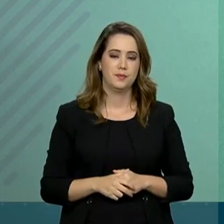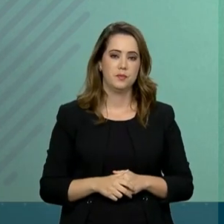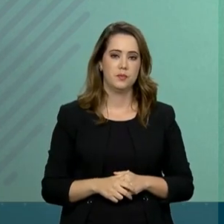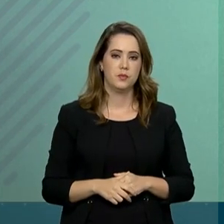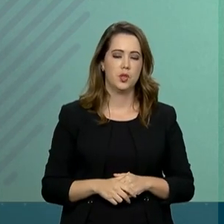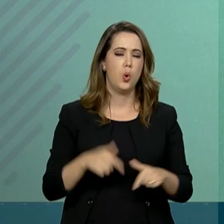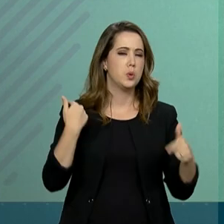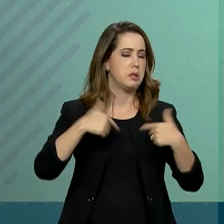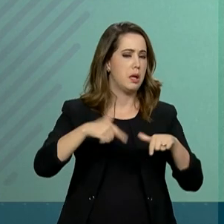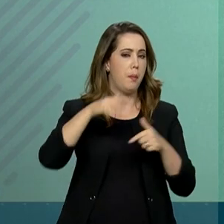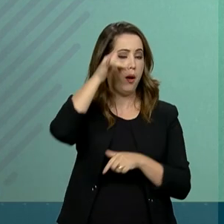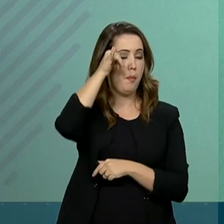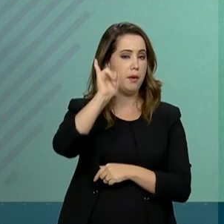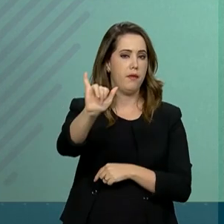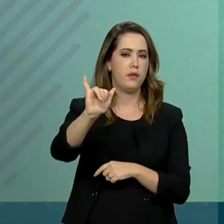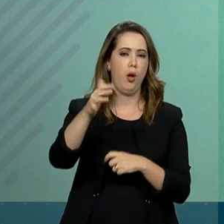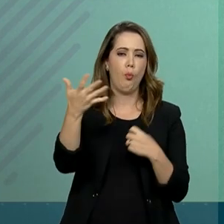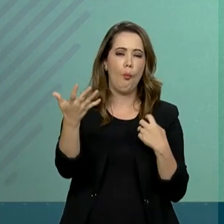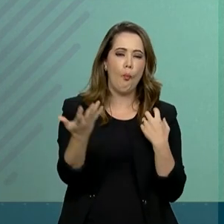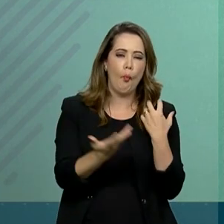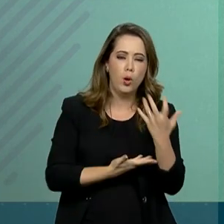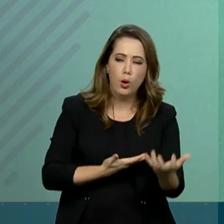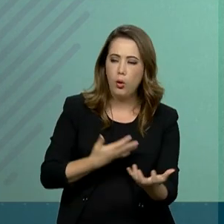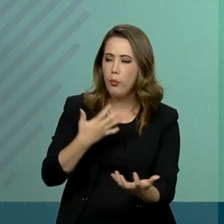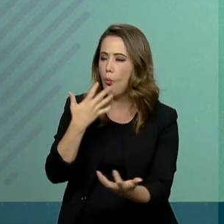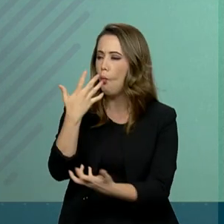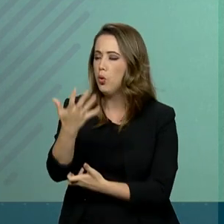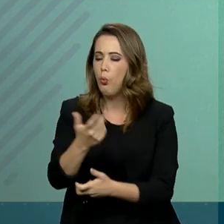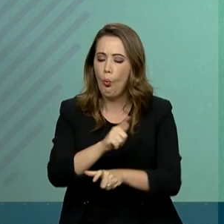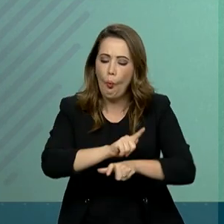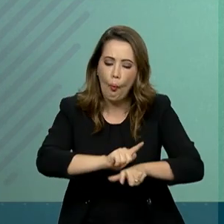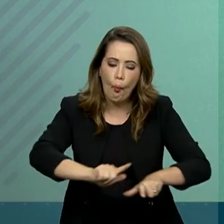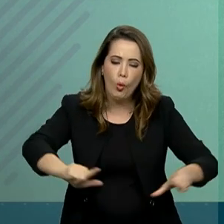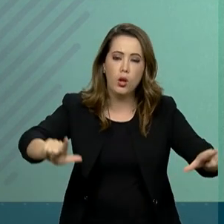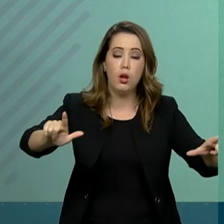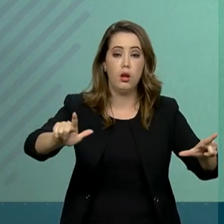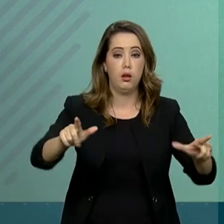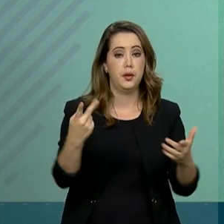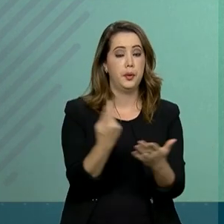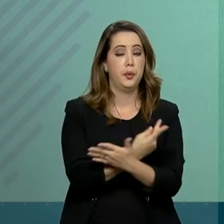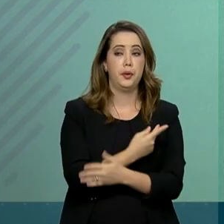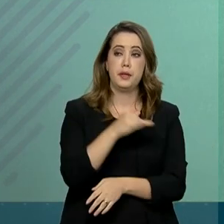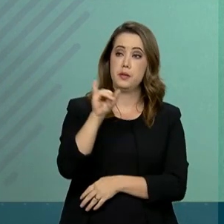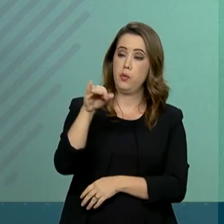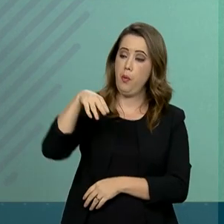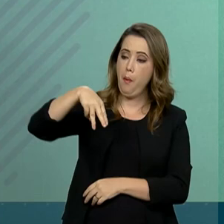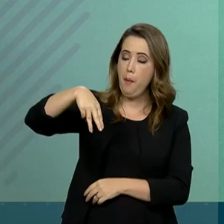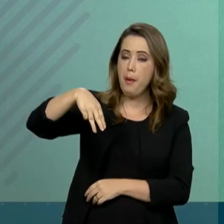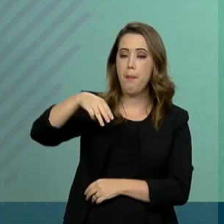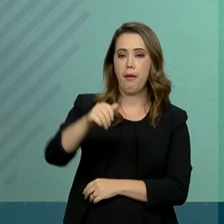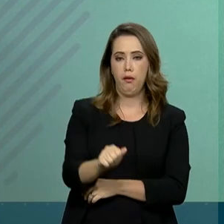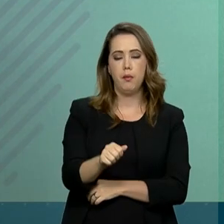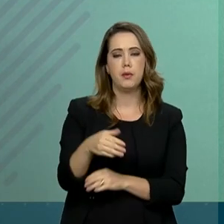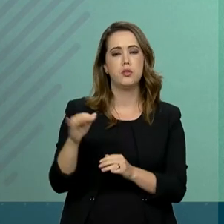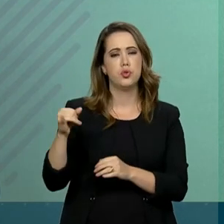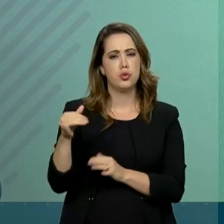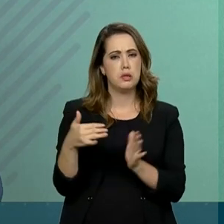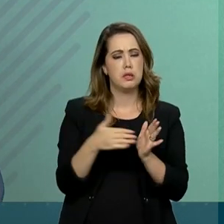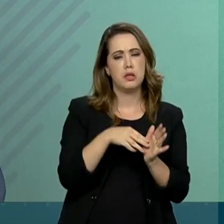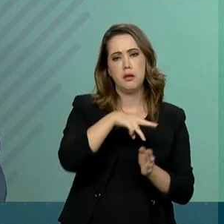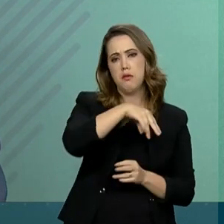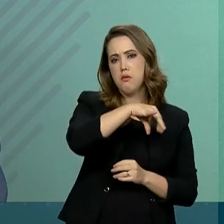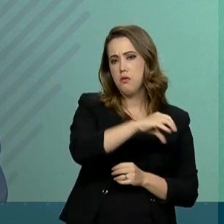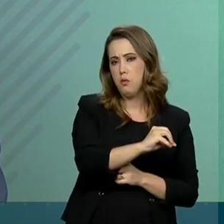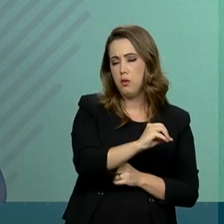ações de combate ao desmatamento realizadas pelo ibama de janeiro até o fim de maio